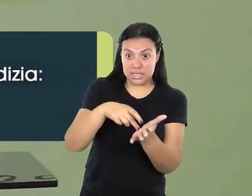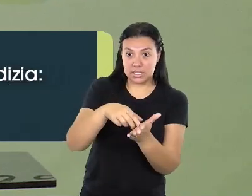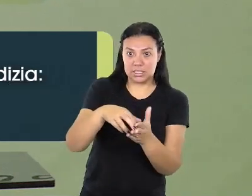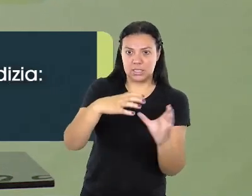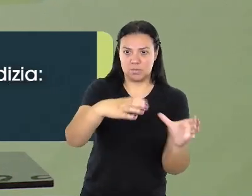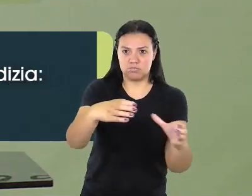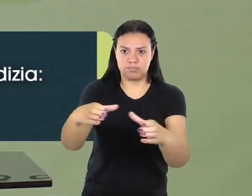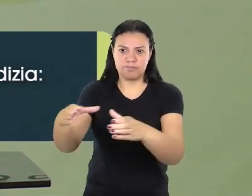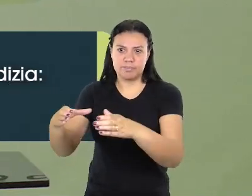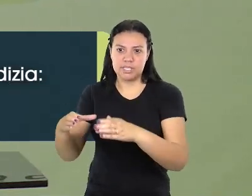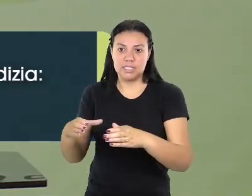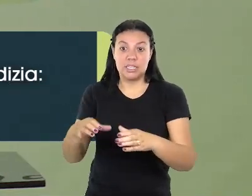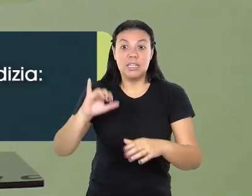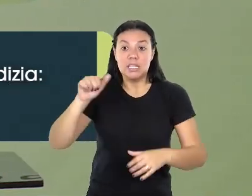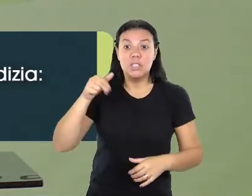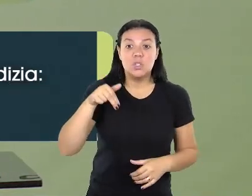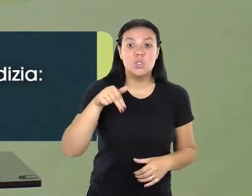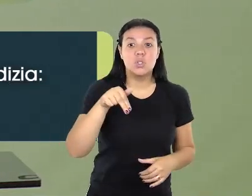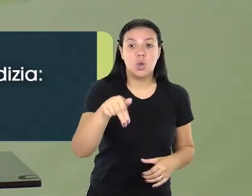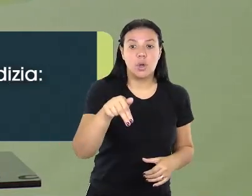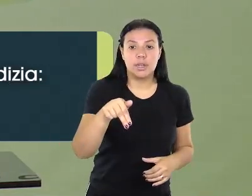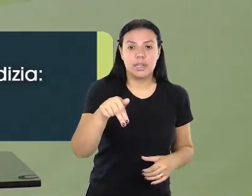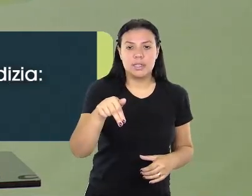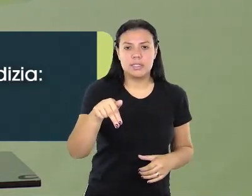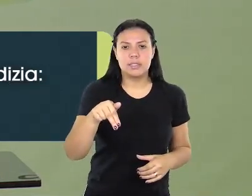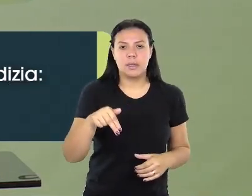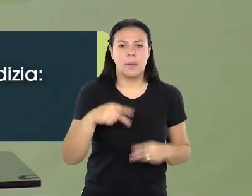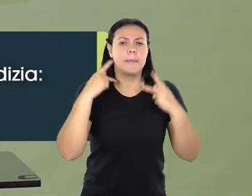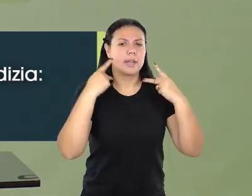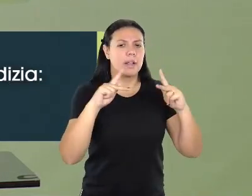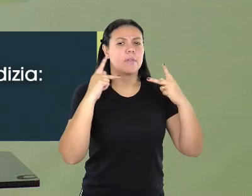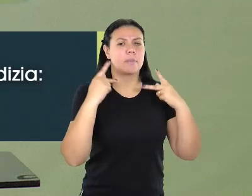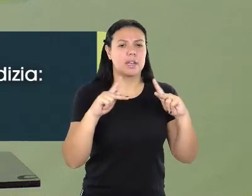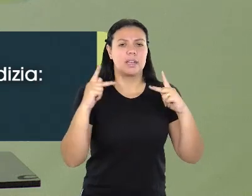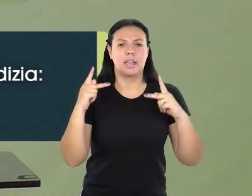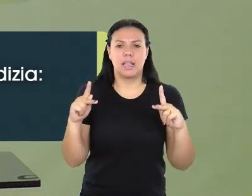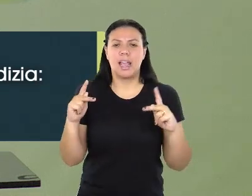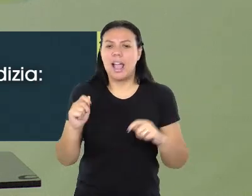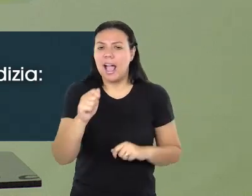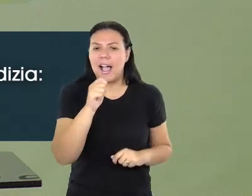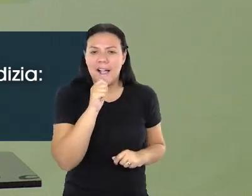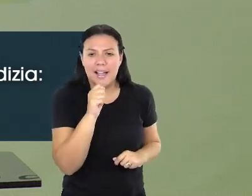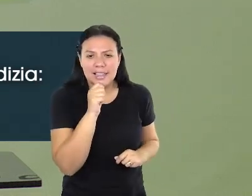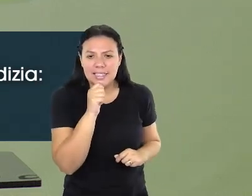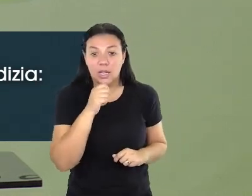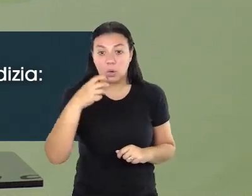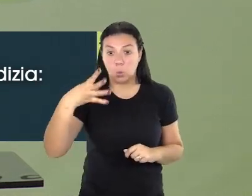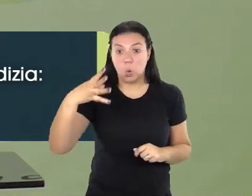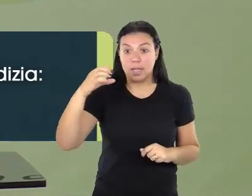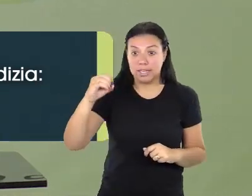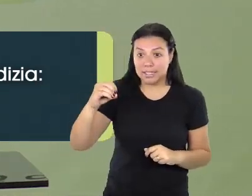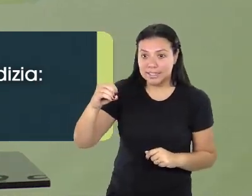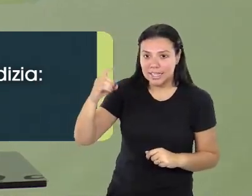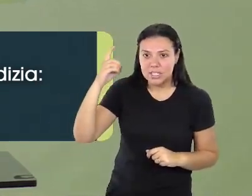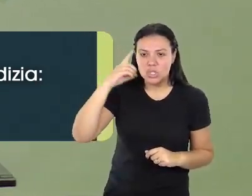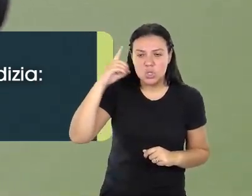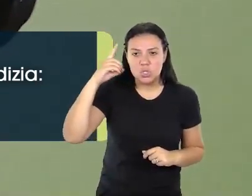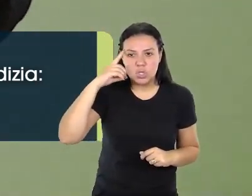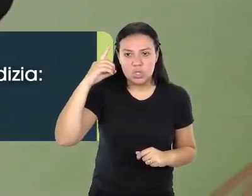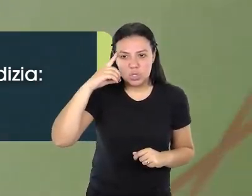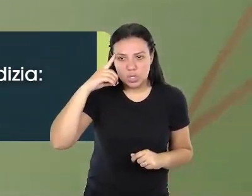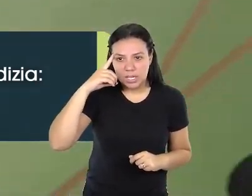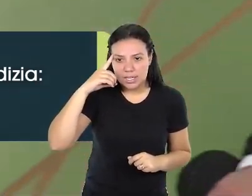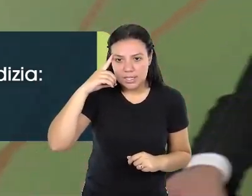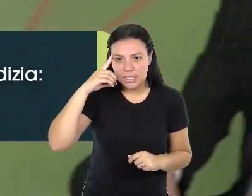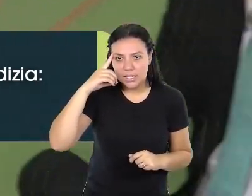Começou Jonas a percorrer a cidade de caminho de um dia e pregava e dizia, ainda 40 dias e Nínive será o quê? Subvertido. Era para fazer em três,